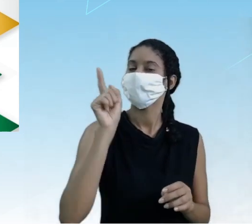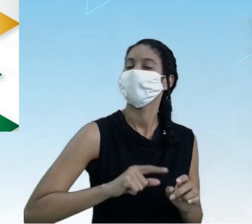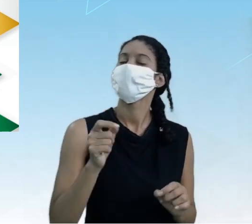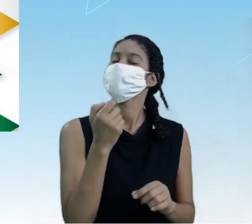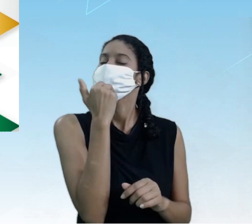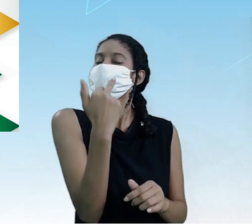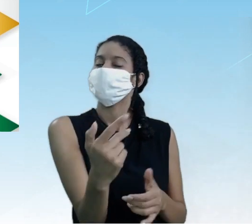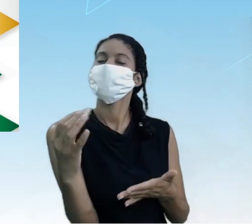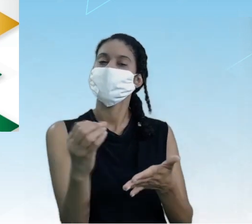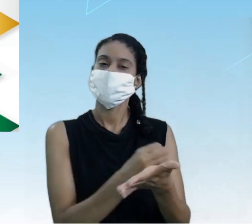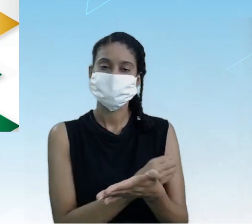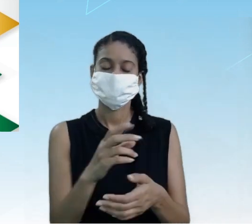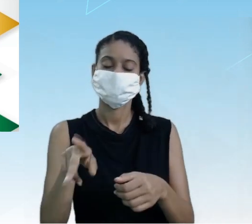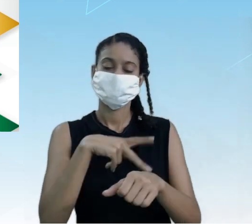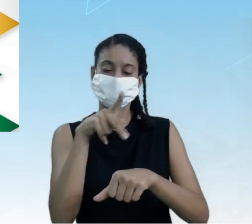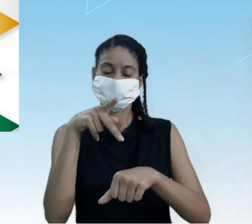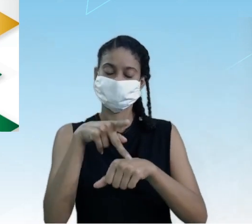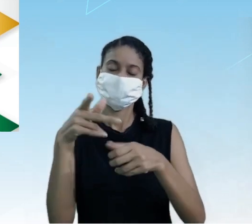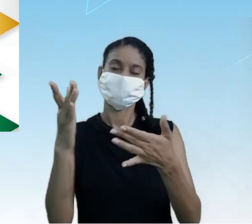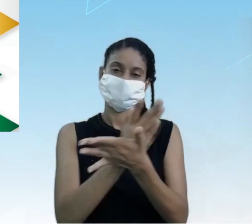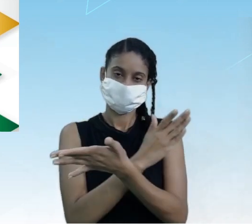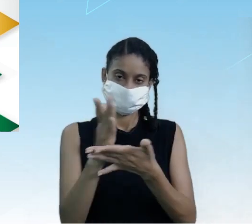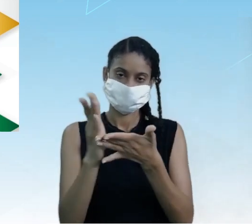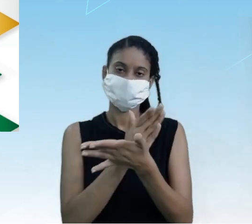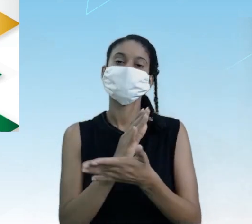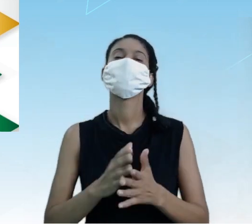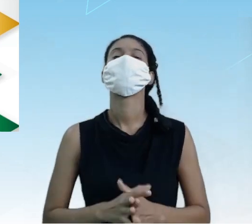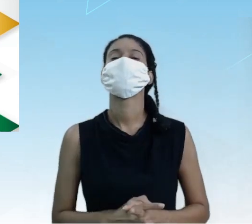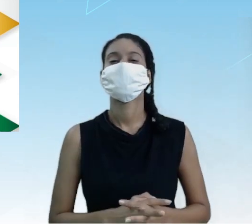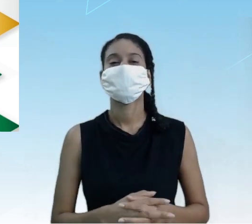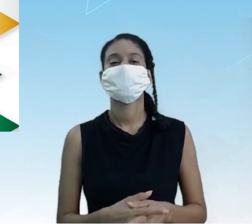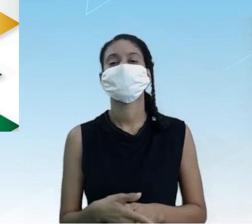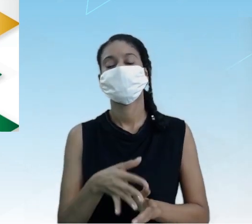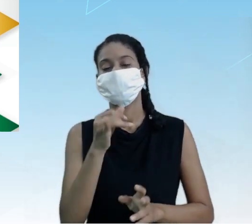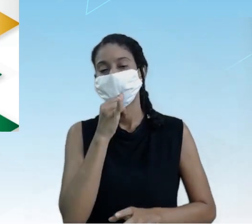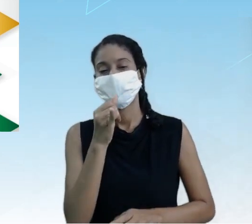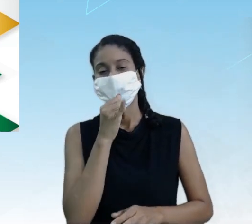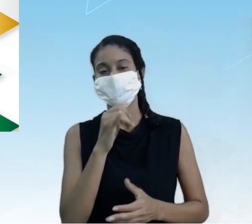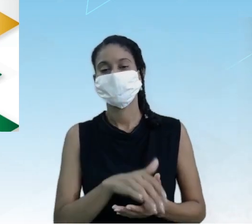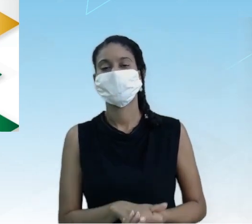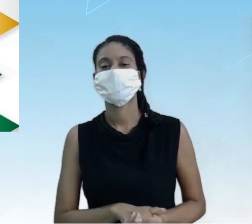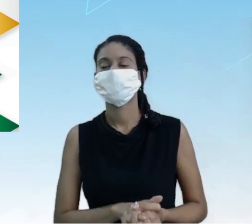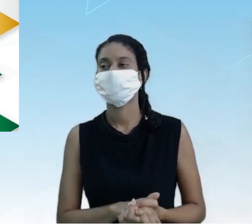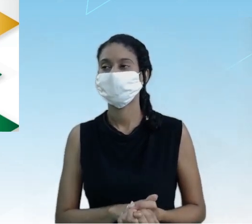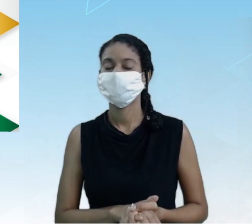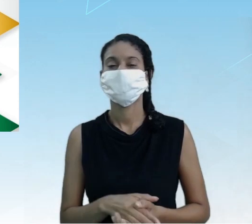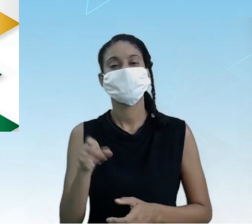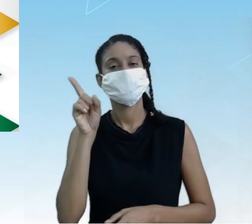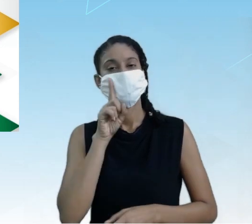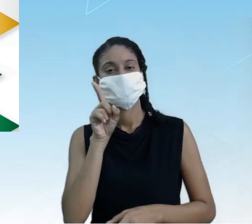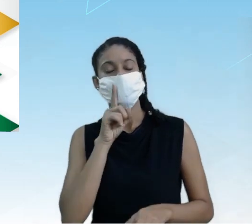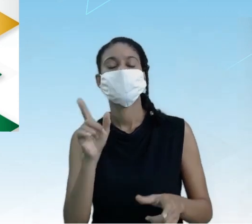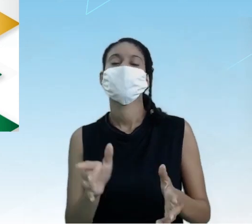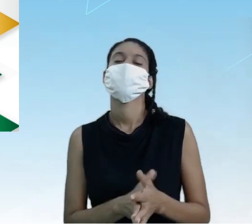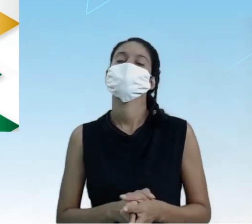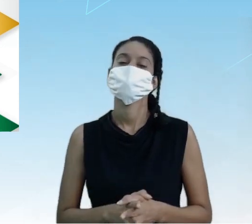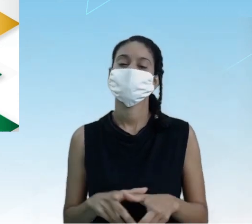a língua oficial de alguns países, como USA, próprios Estados